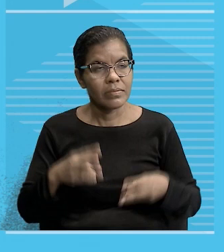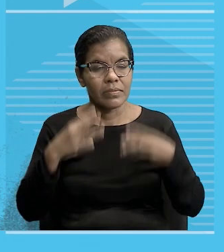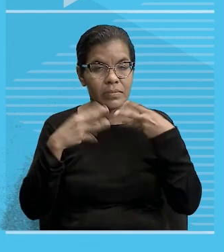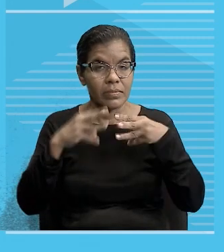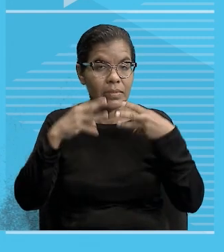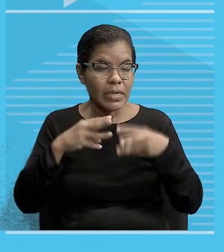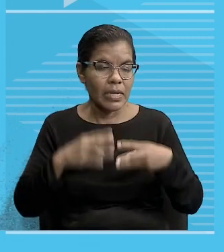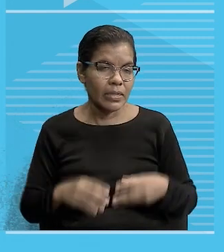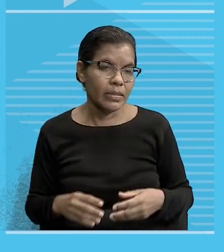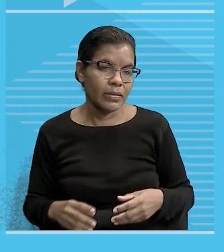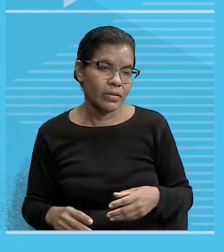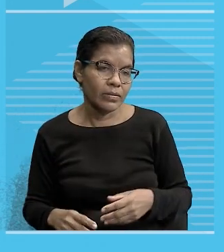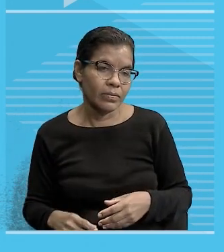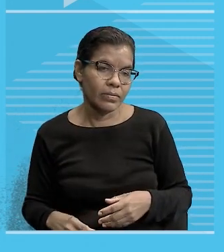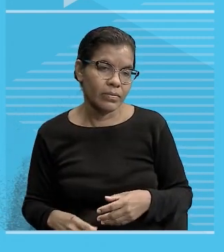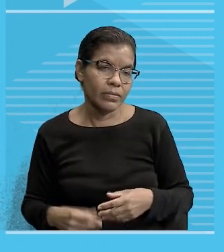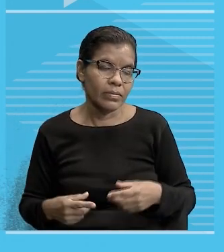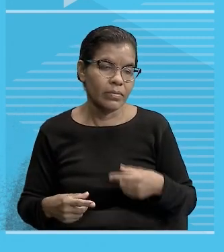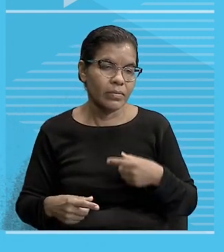tradicional